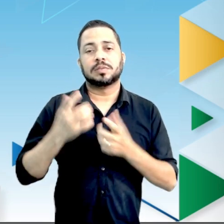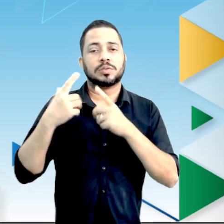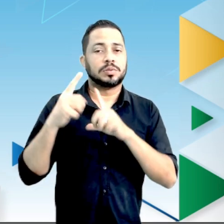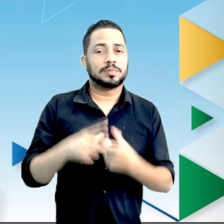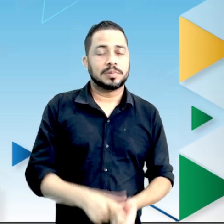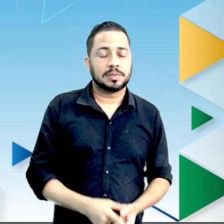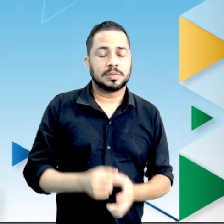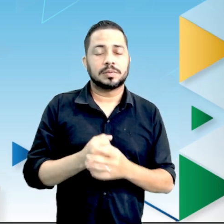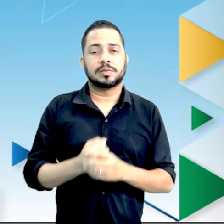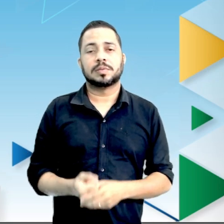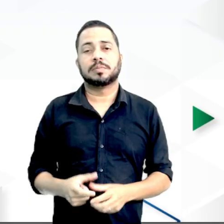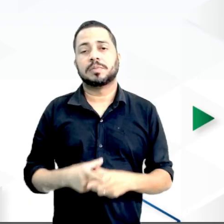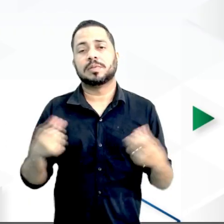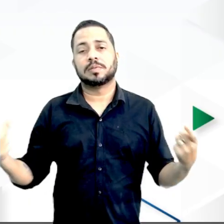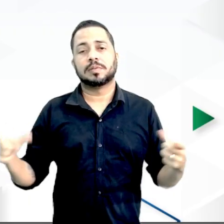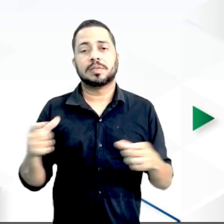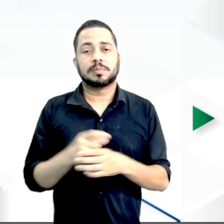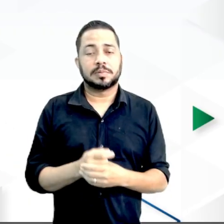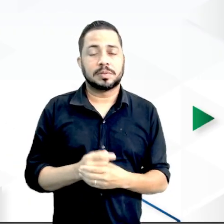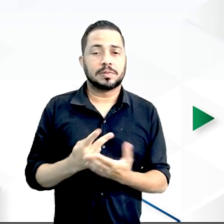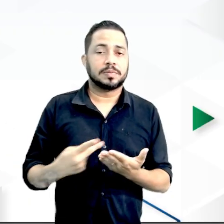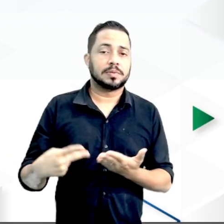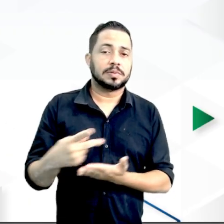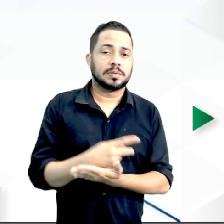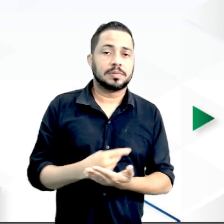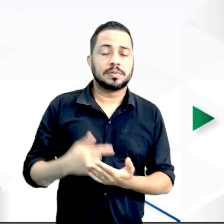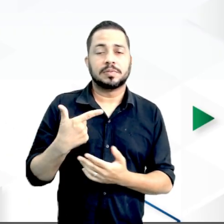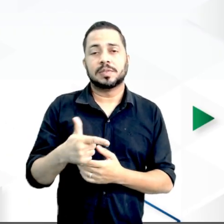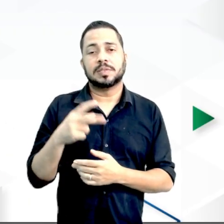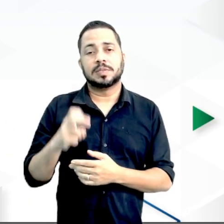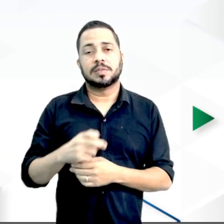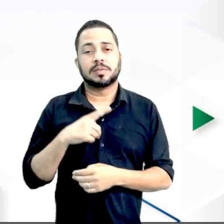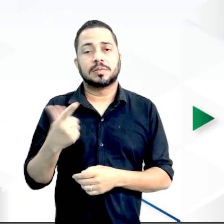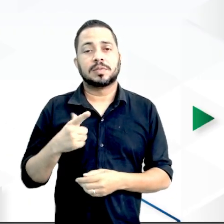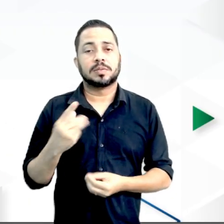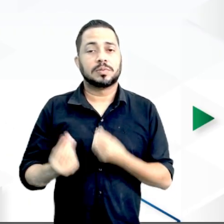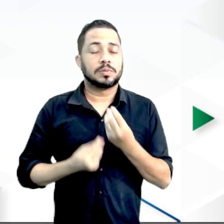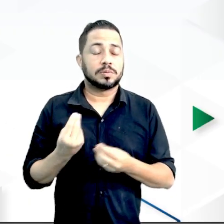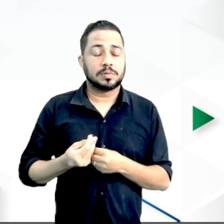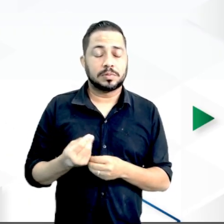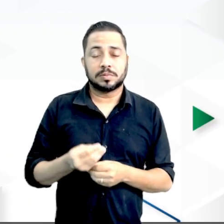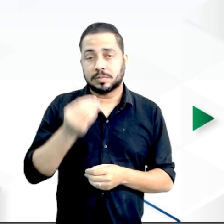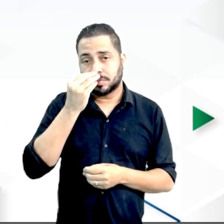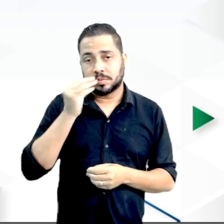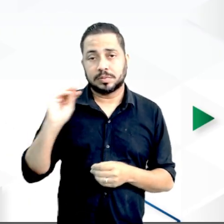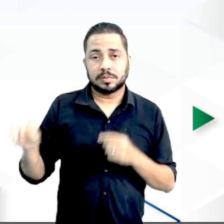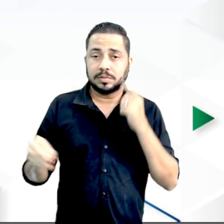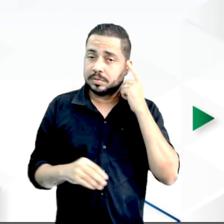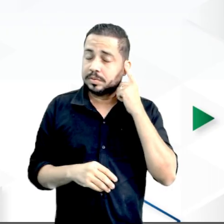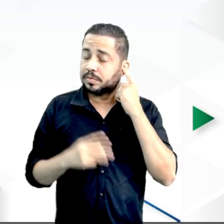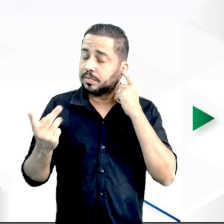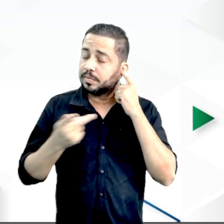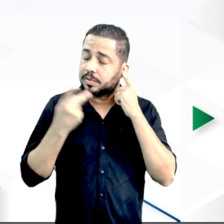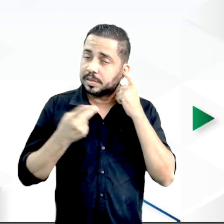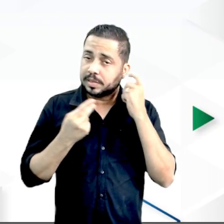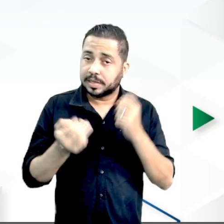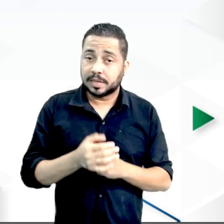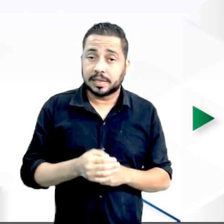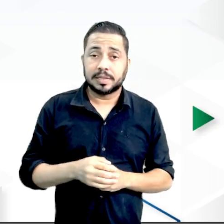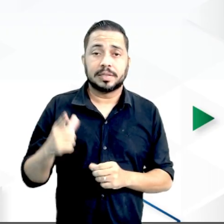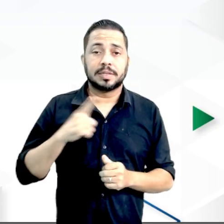geometria, ampliação e redução de figuras, aula número 25, não tem como deixar de fora, é claro, né? Falar